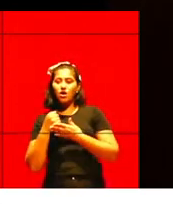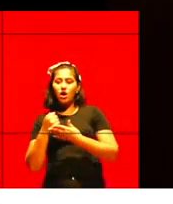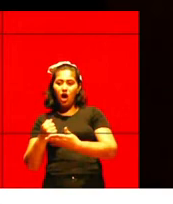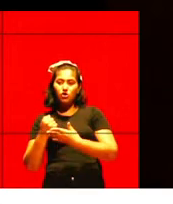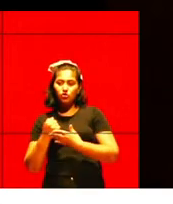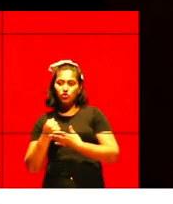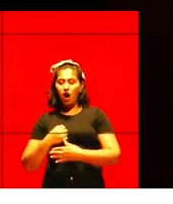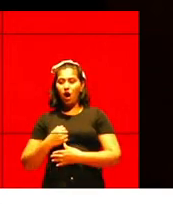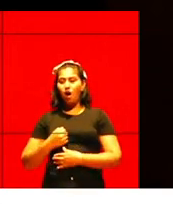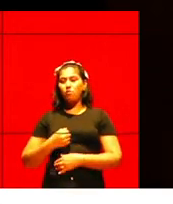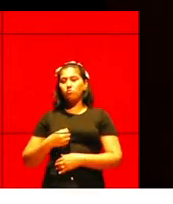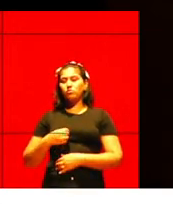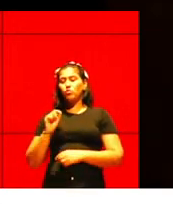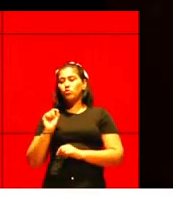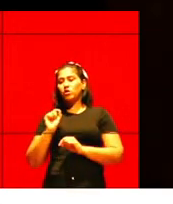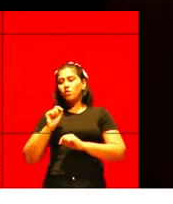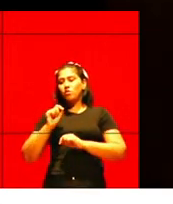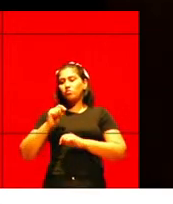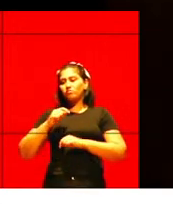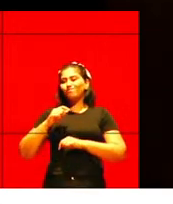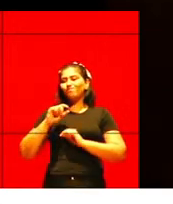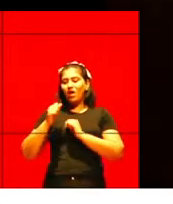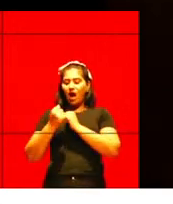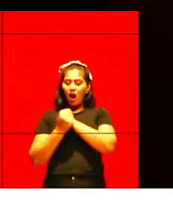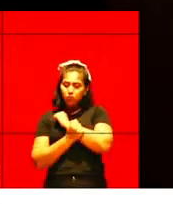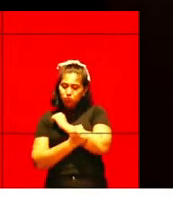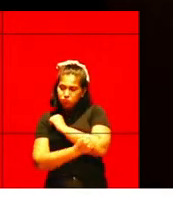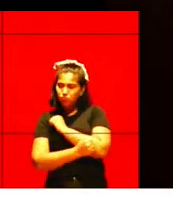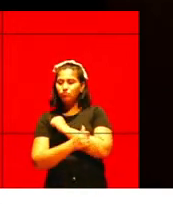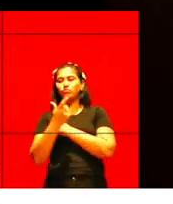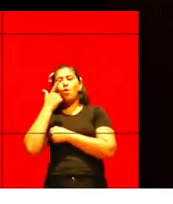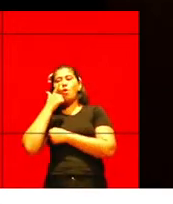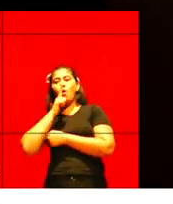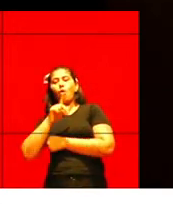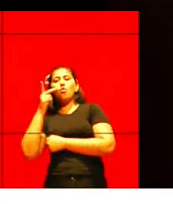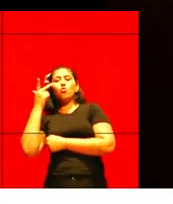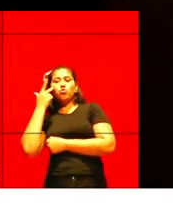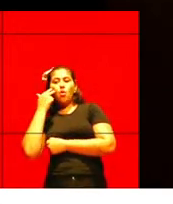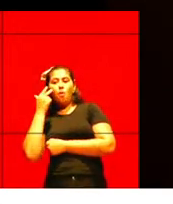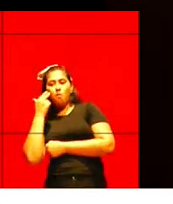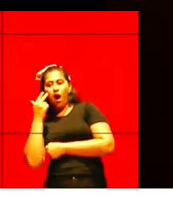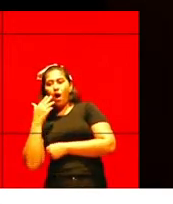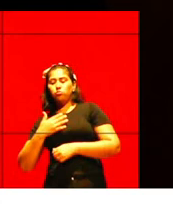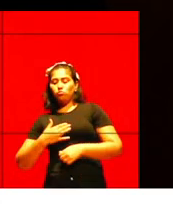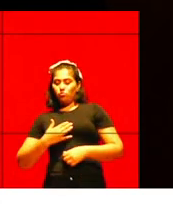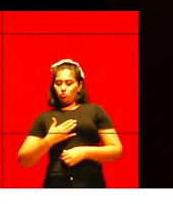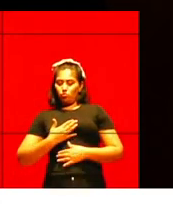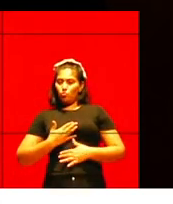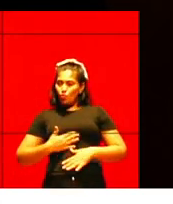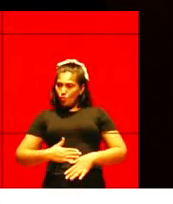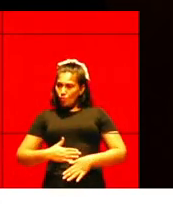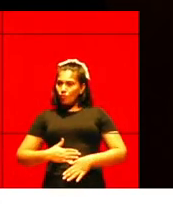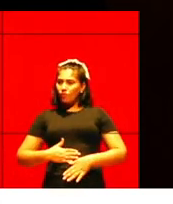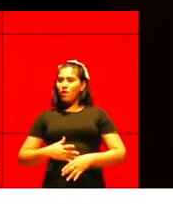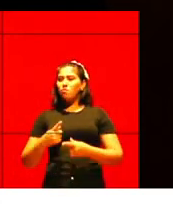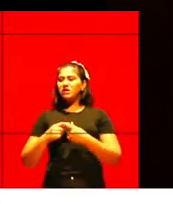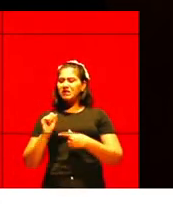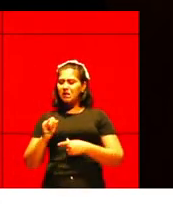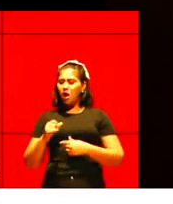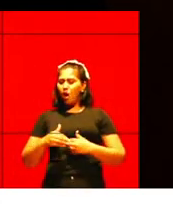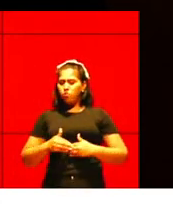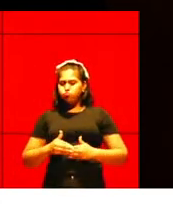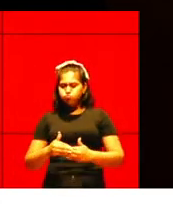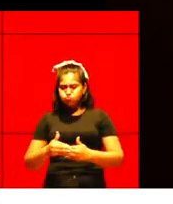nosso intestino a trabalhar, o nosso intestino a fazer o processo de digestão, certo? Então, não é porque